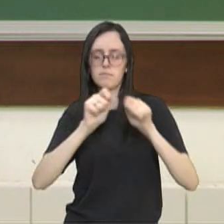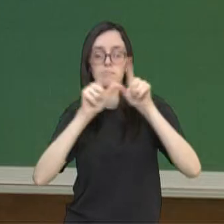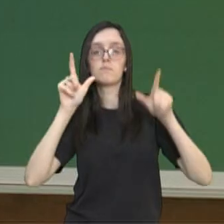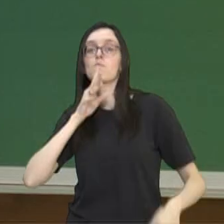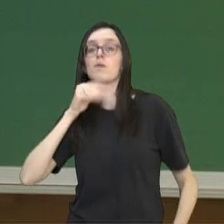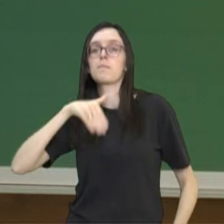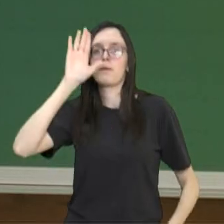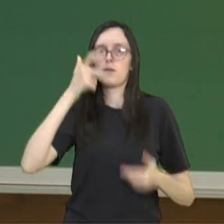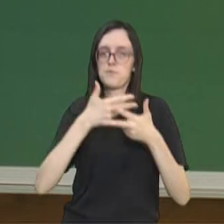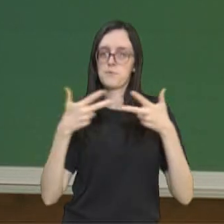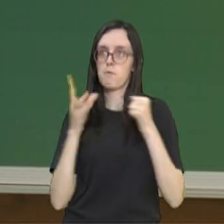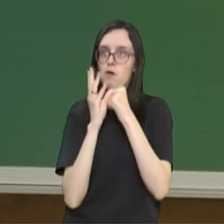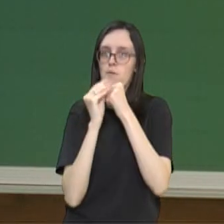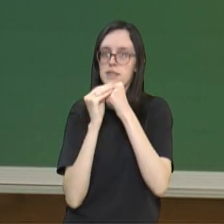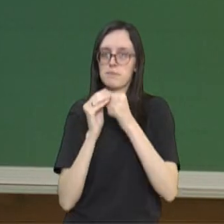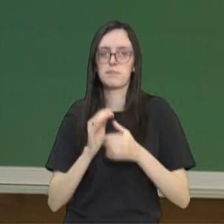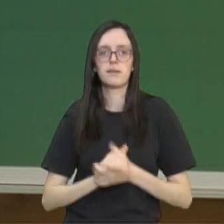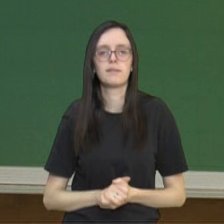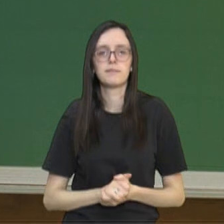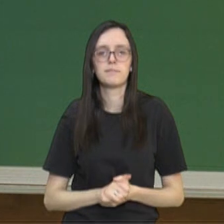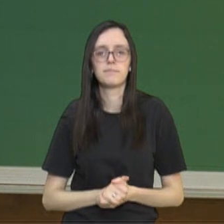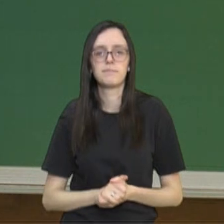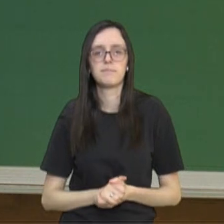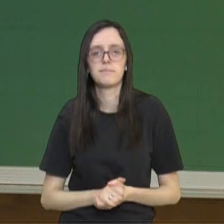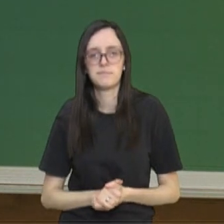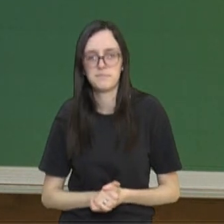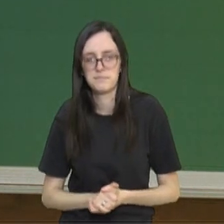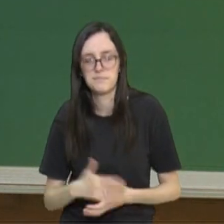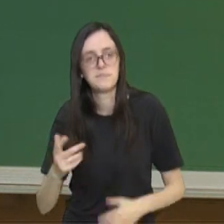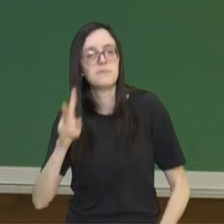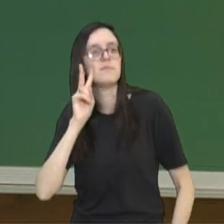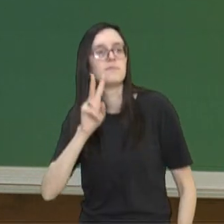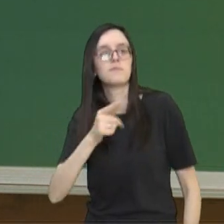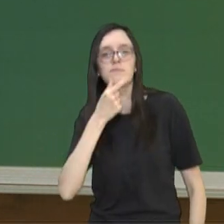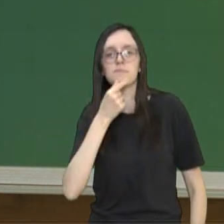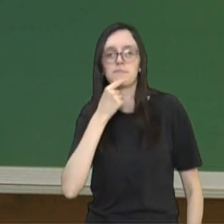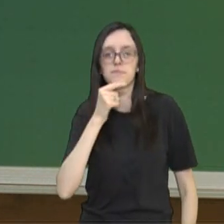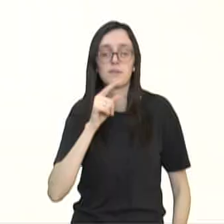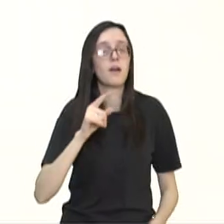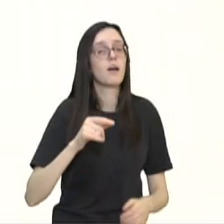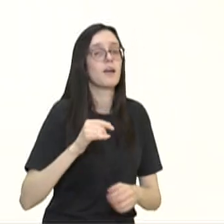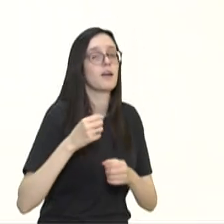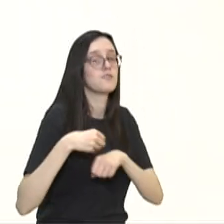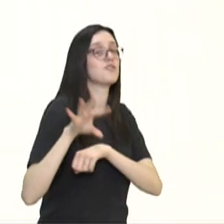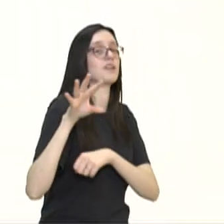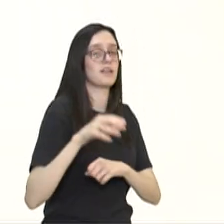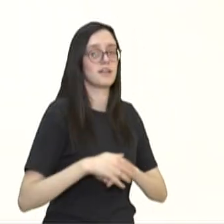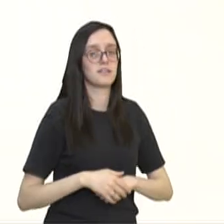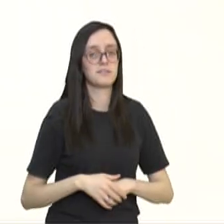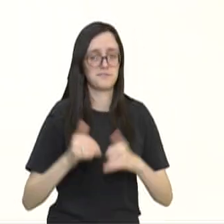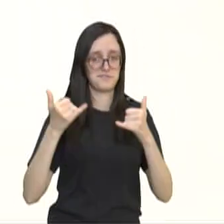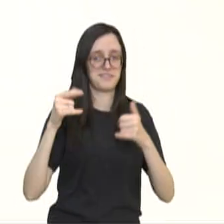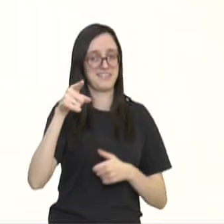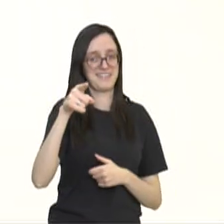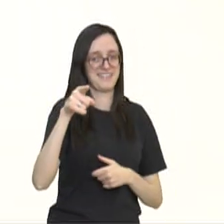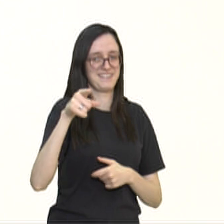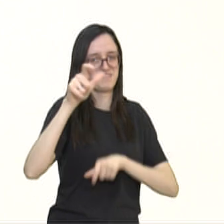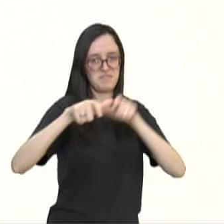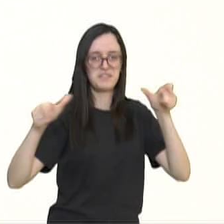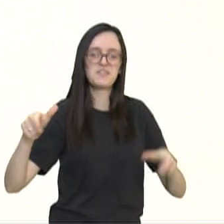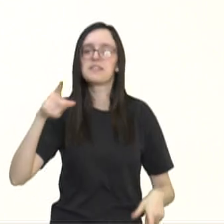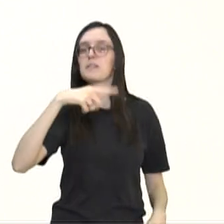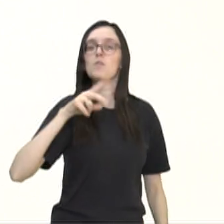história de Marta, que é uma história de superação, né? De como ela se tornou referência aqui no Brasil para que outras meninas